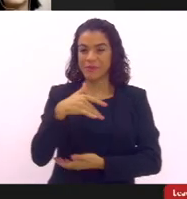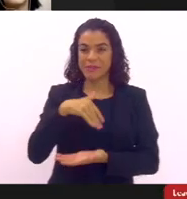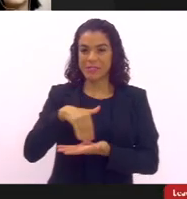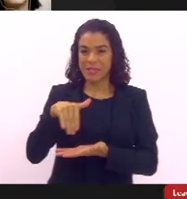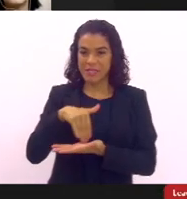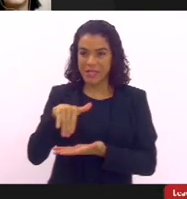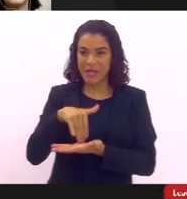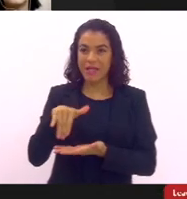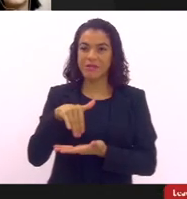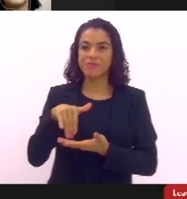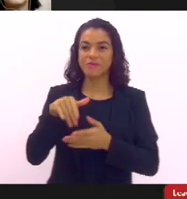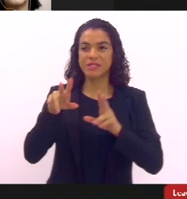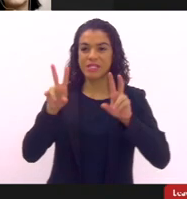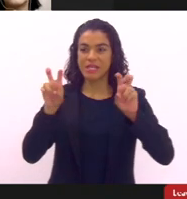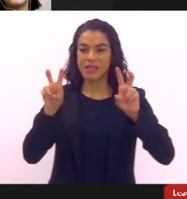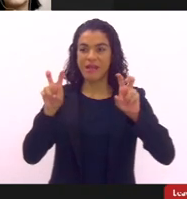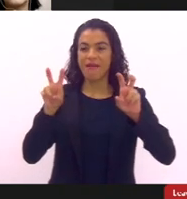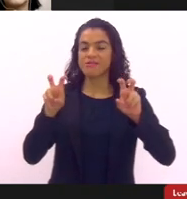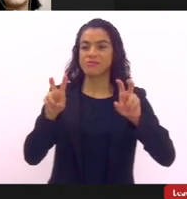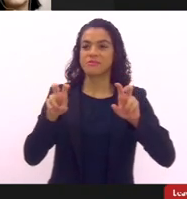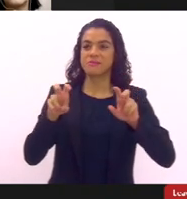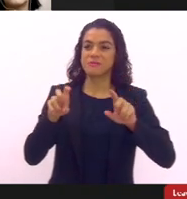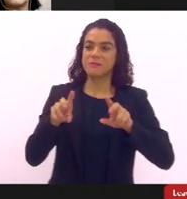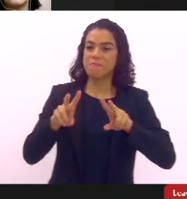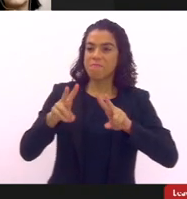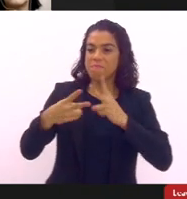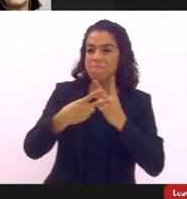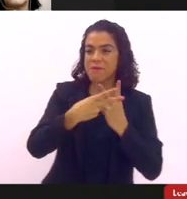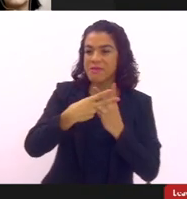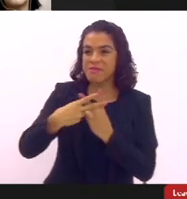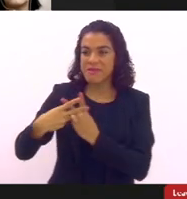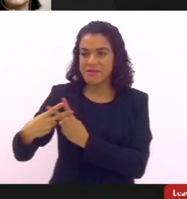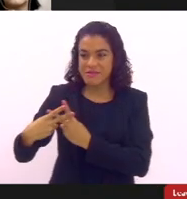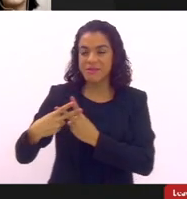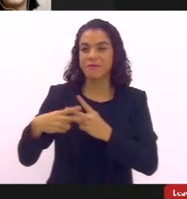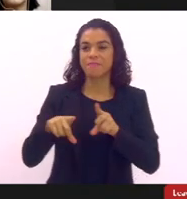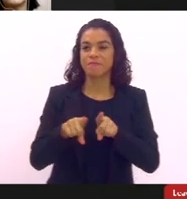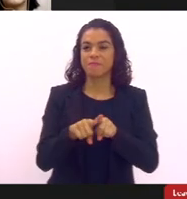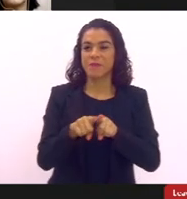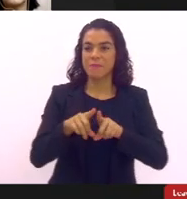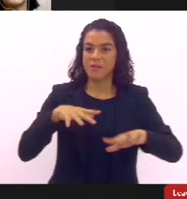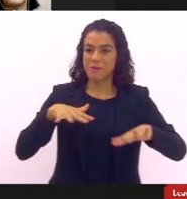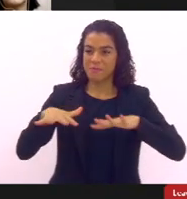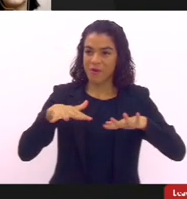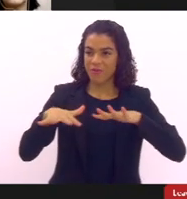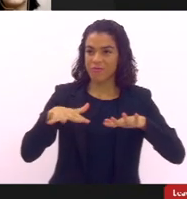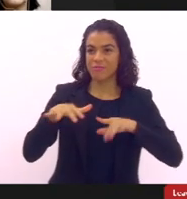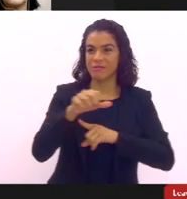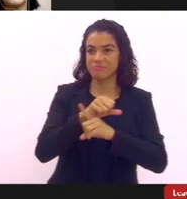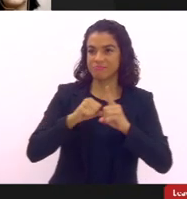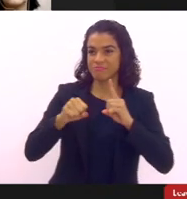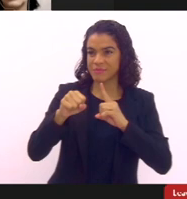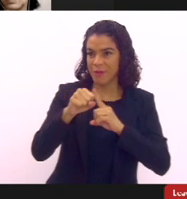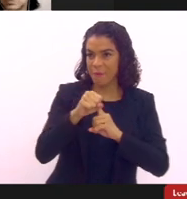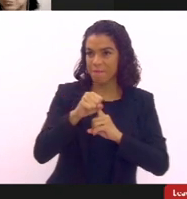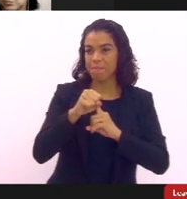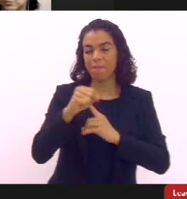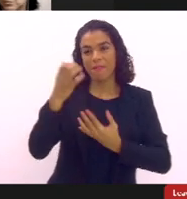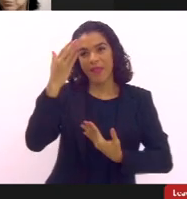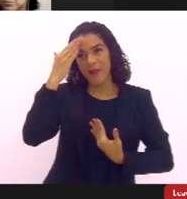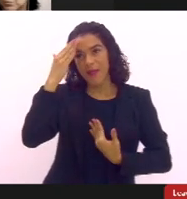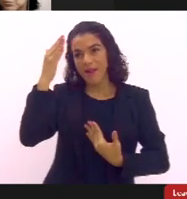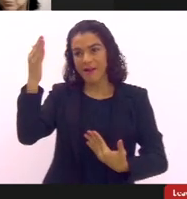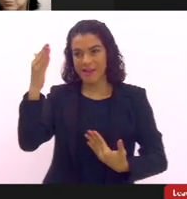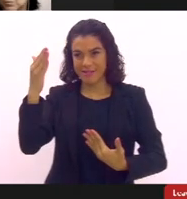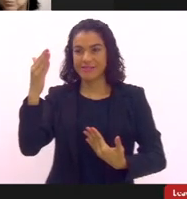Assuntos Penitenciários, de várias representações do movimento social, e quero agradecer,